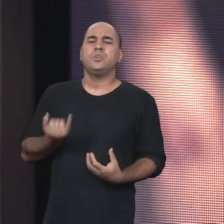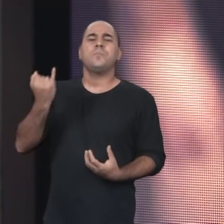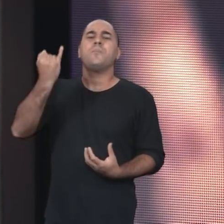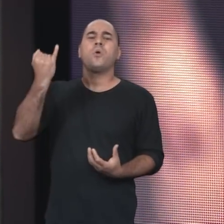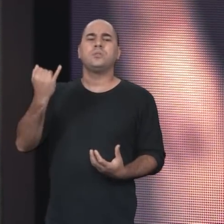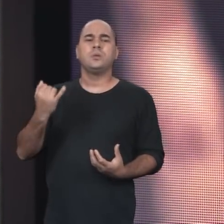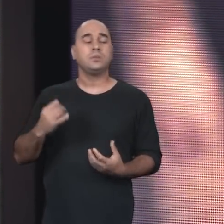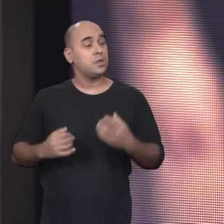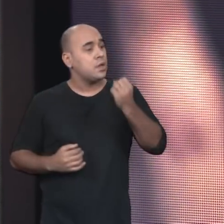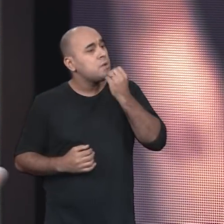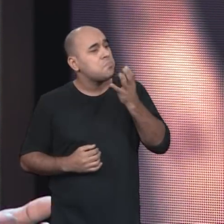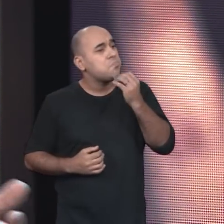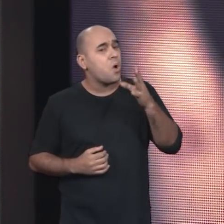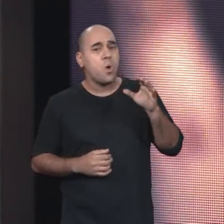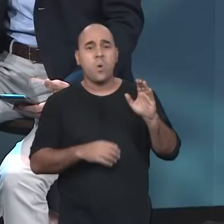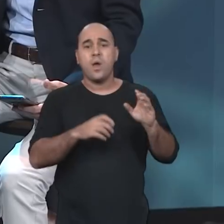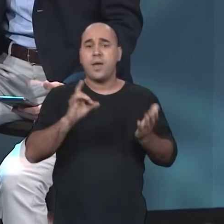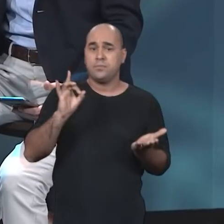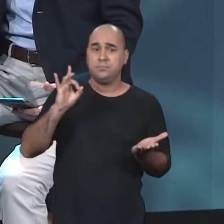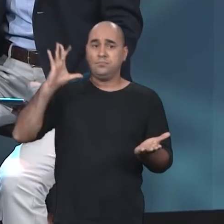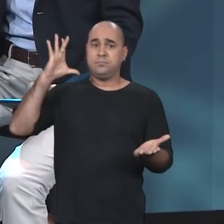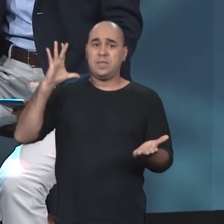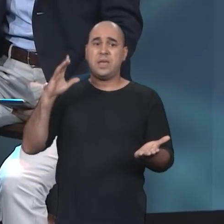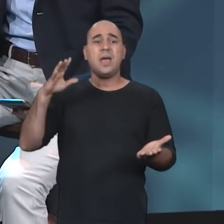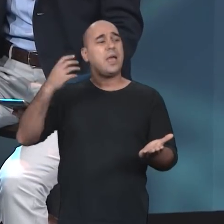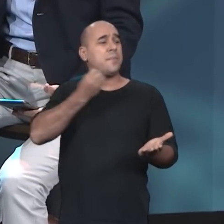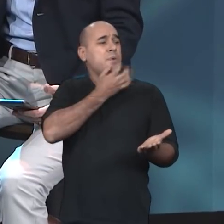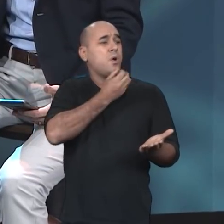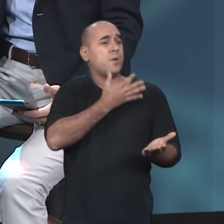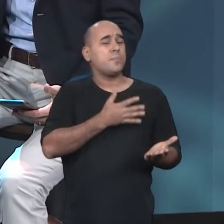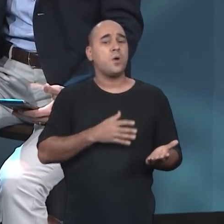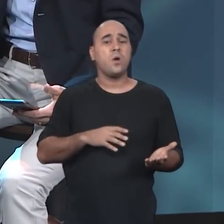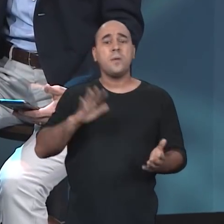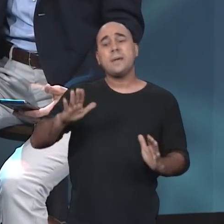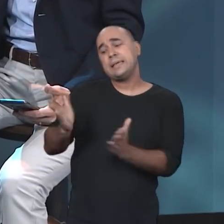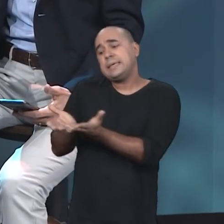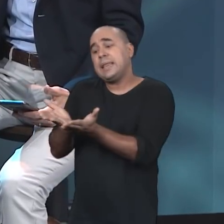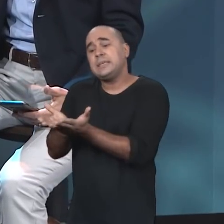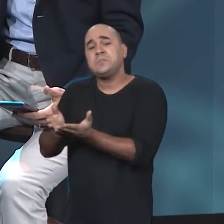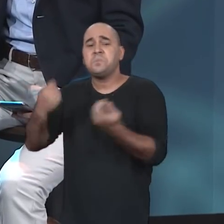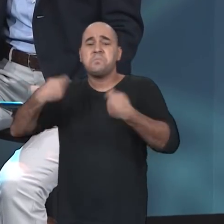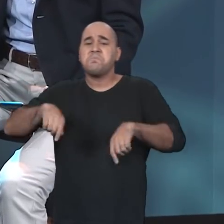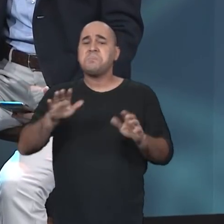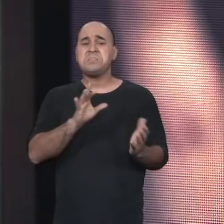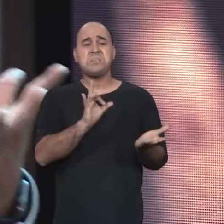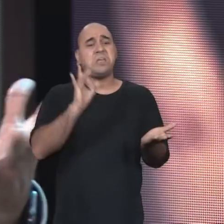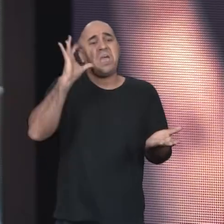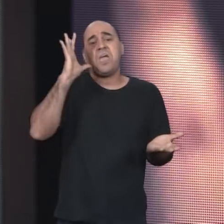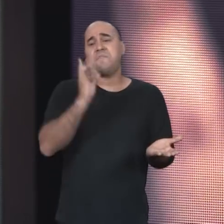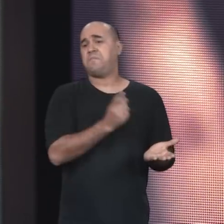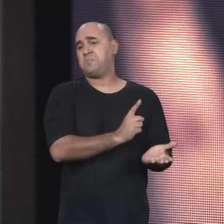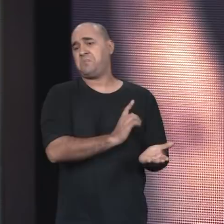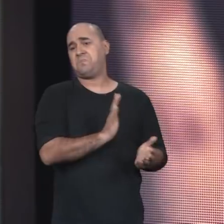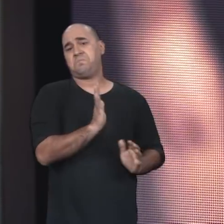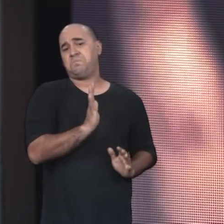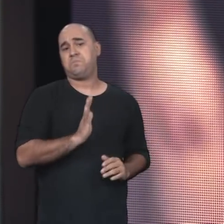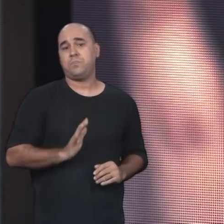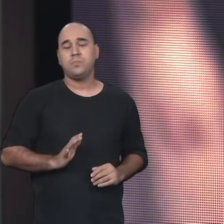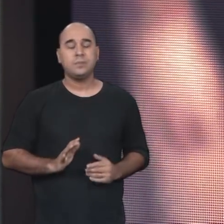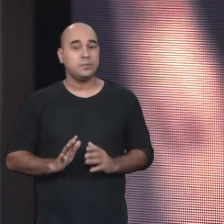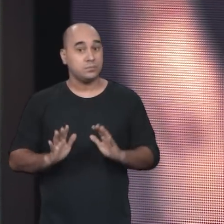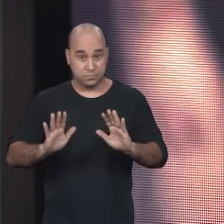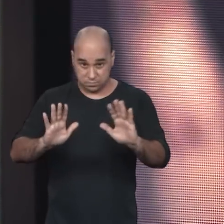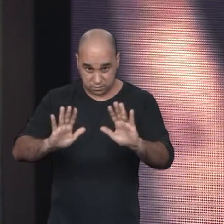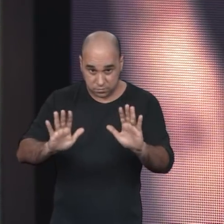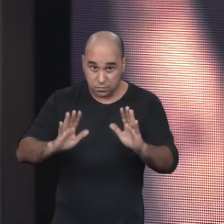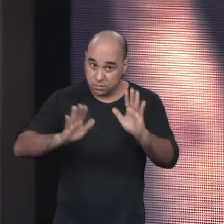Evidências, né? Assim, quem é crente não precisa do Evidências, né? Só para quem não é. Eu fico meio assim, recebo esse elogio ou não. Nós